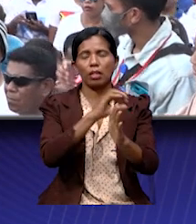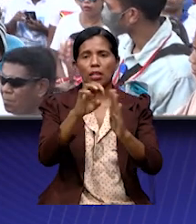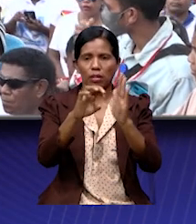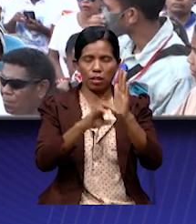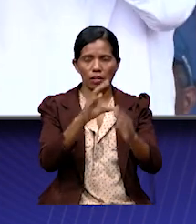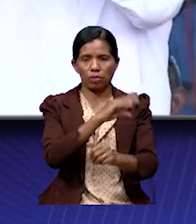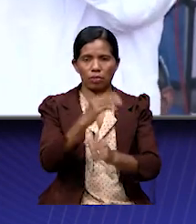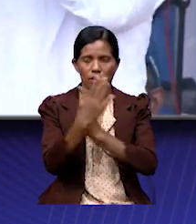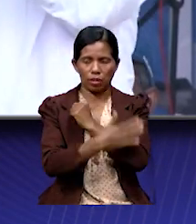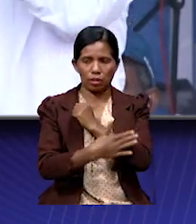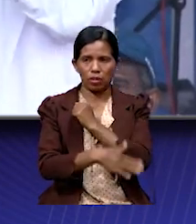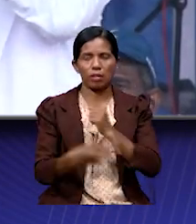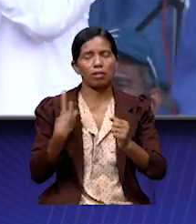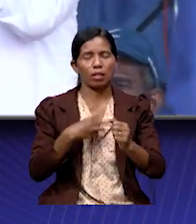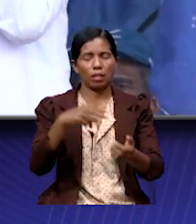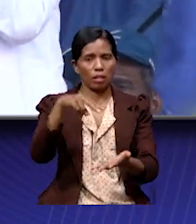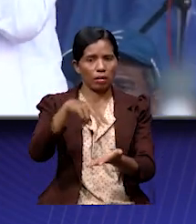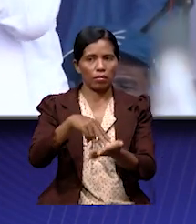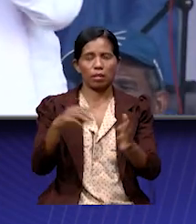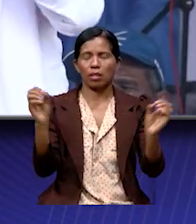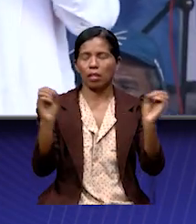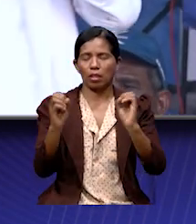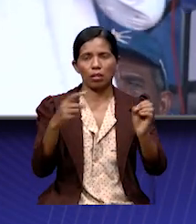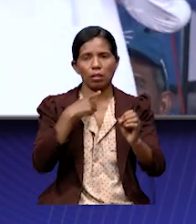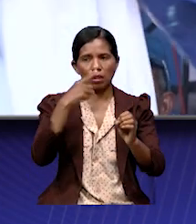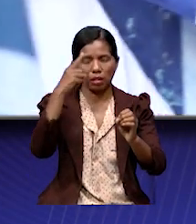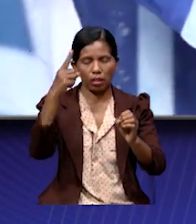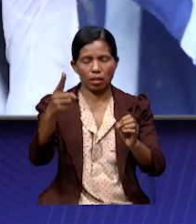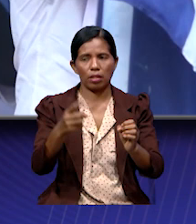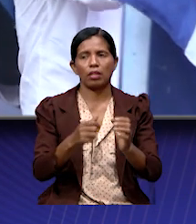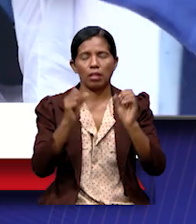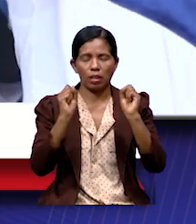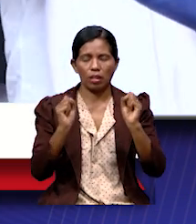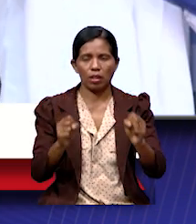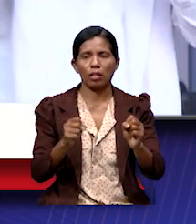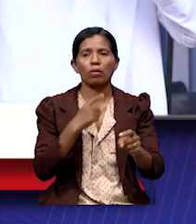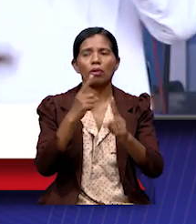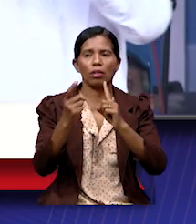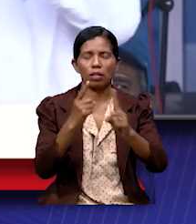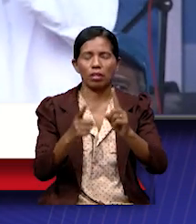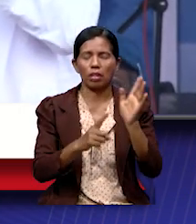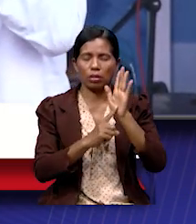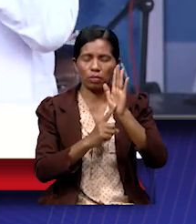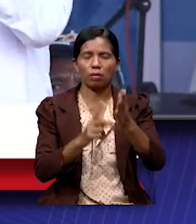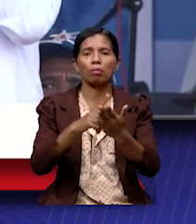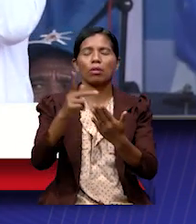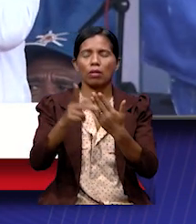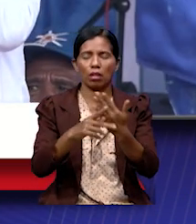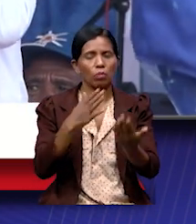Itane Hamrik, lá o satu compete, lá o satu caricacuta, lá o satu atu debate, atu atur de programa de